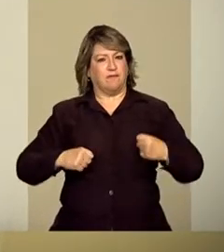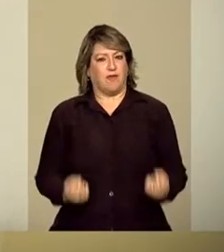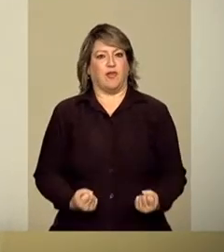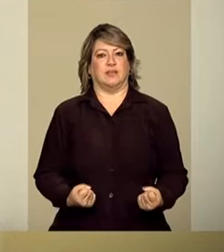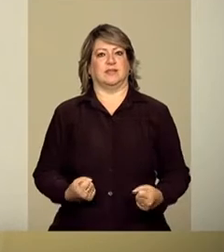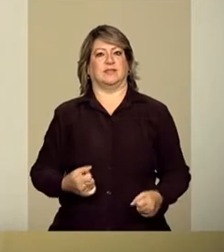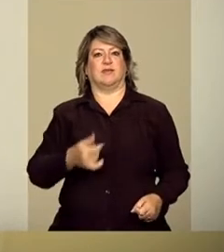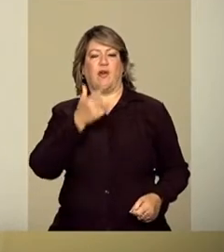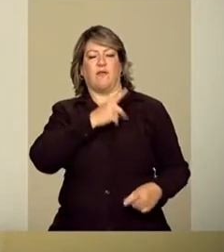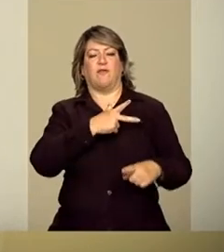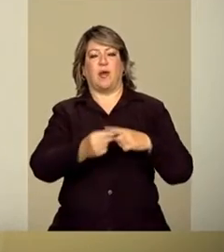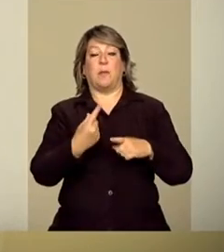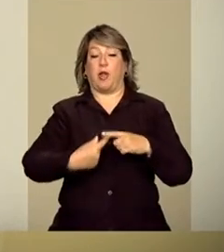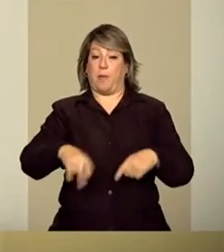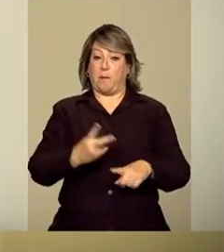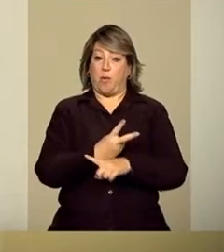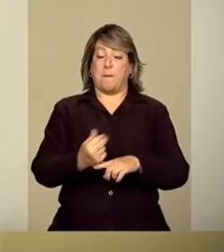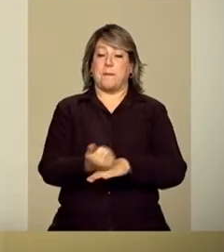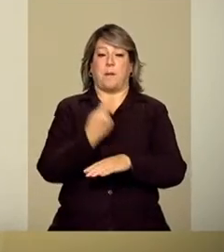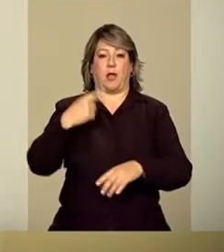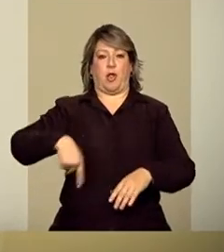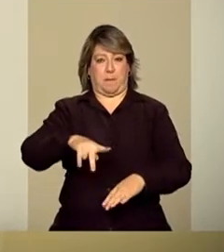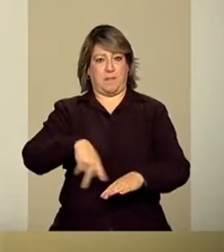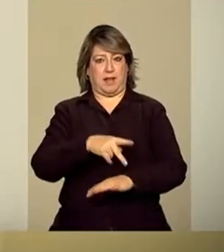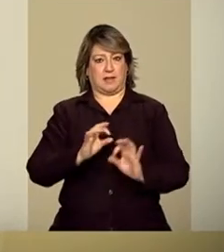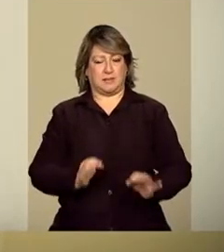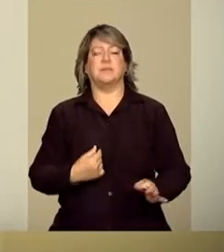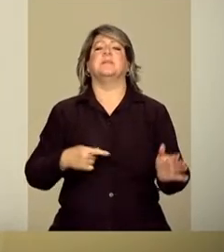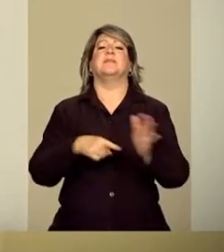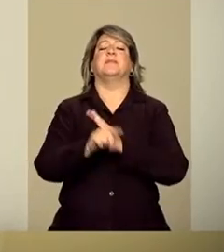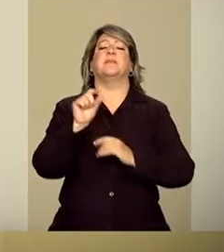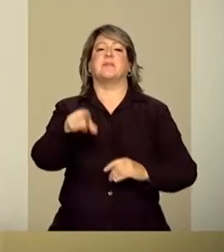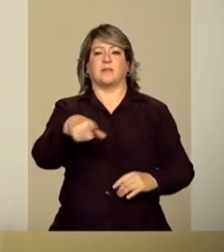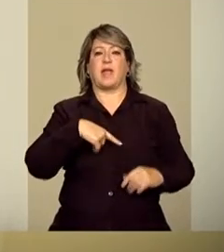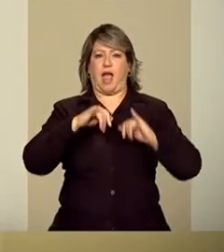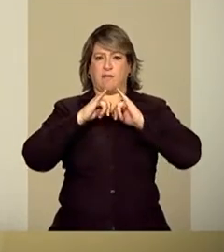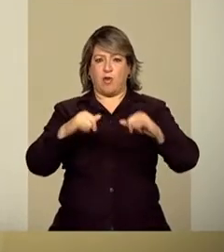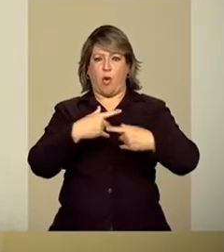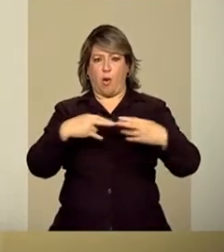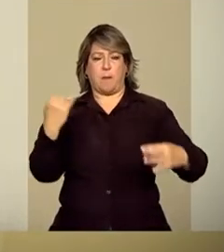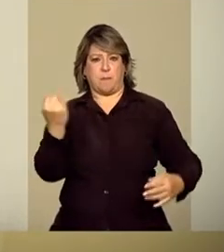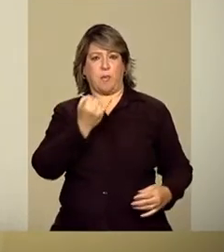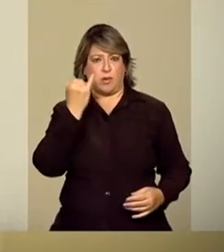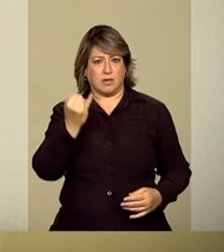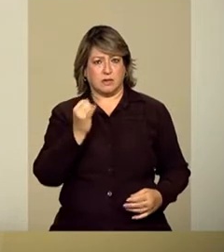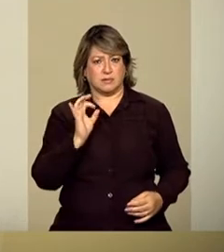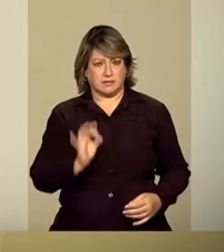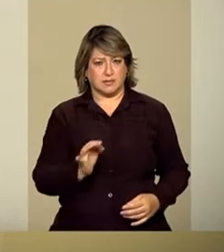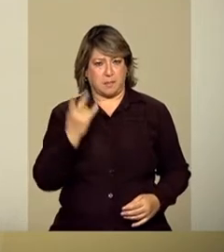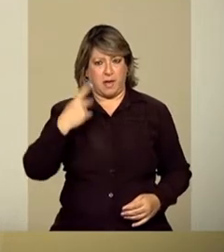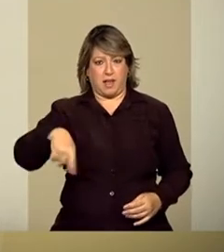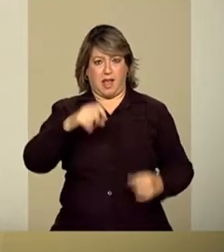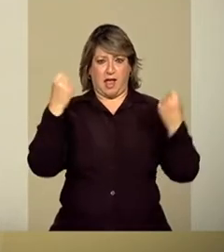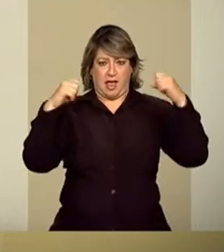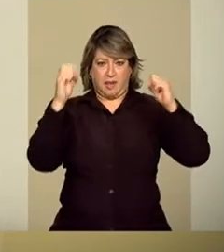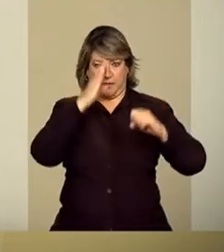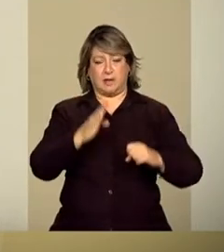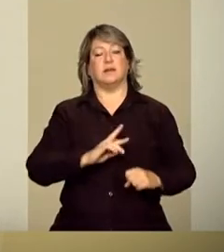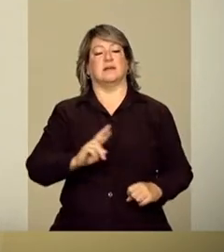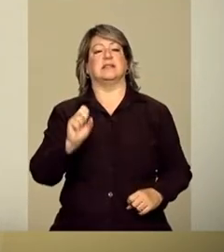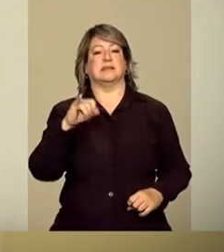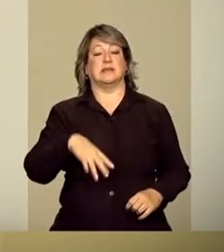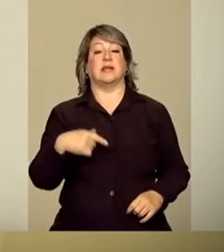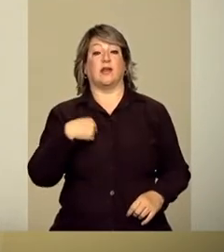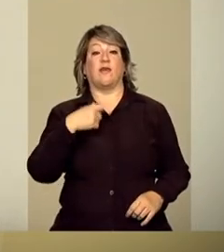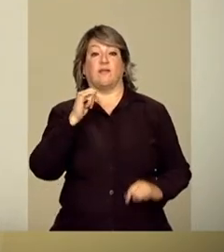É verdade. A senhora fez um anúncio importante para os atletas brasileiros, não é mesmo? É verdade, Luciano. Fiz sim. Eu anunciei a concessão